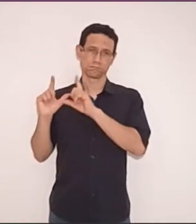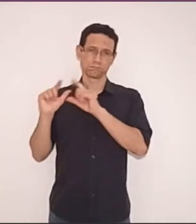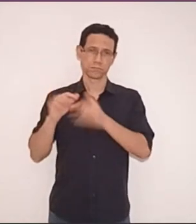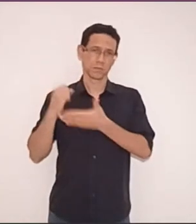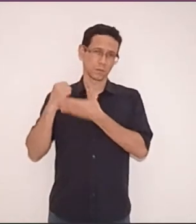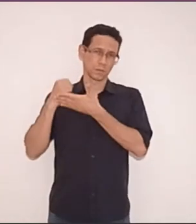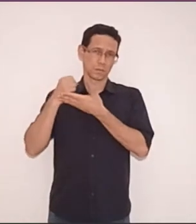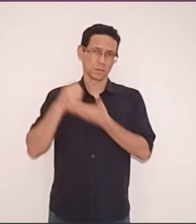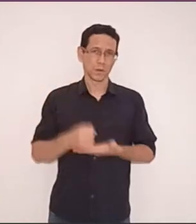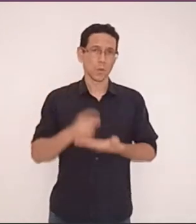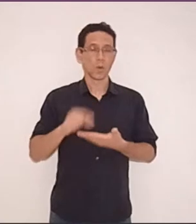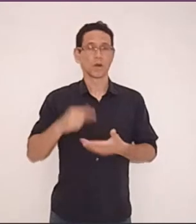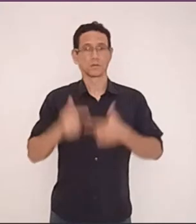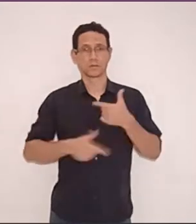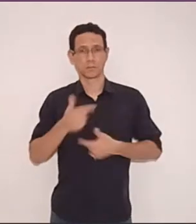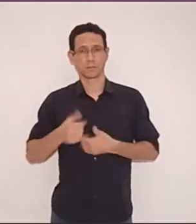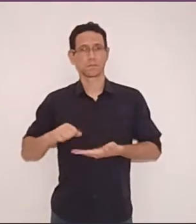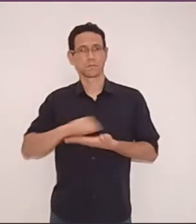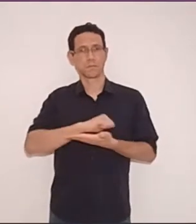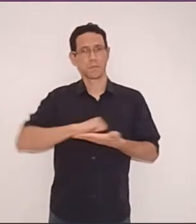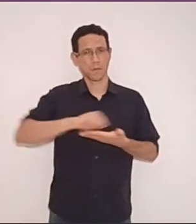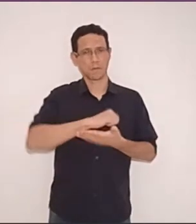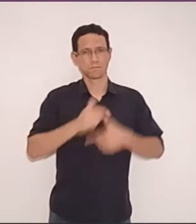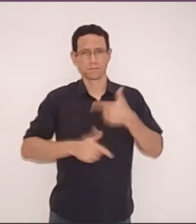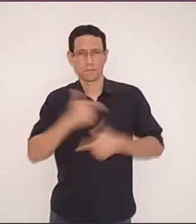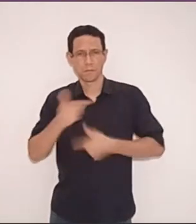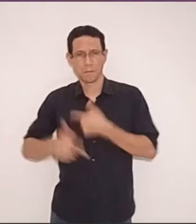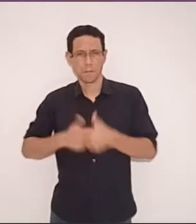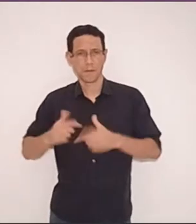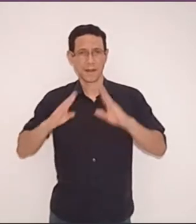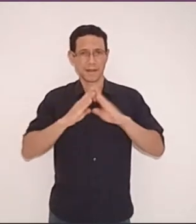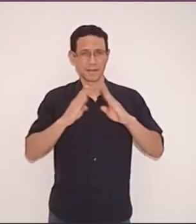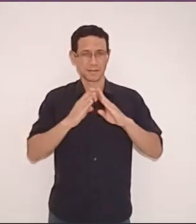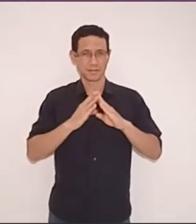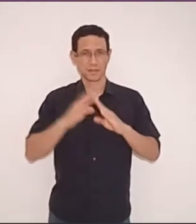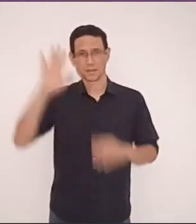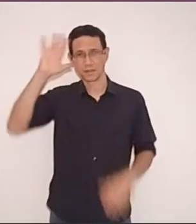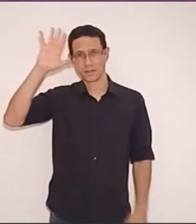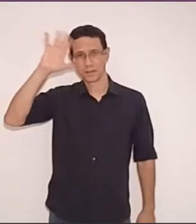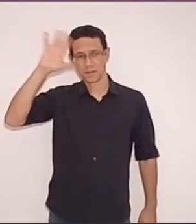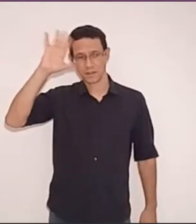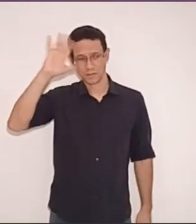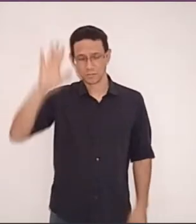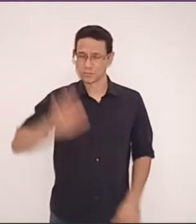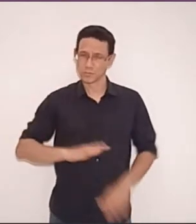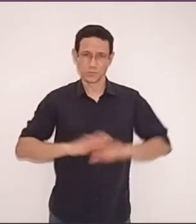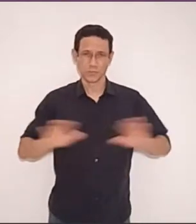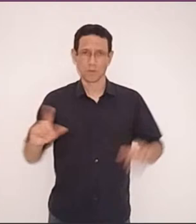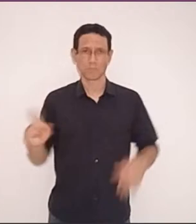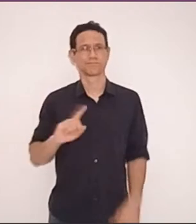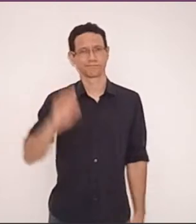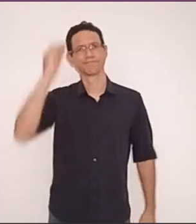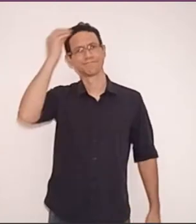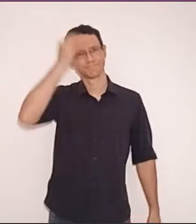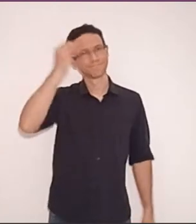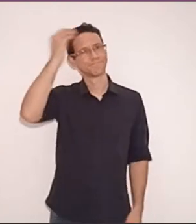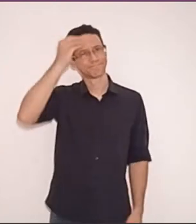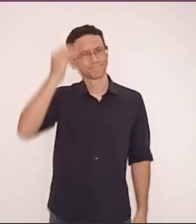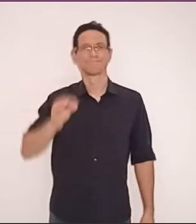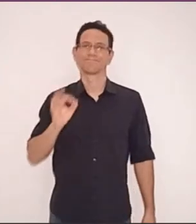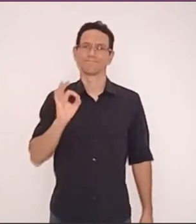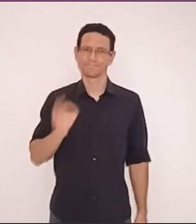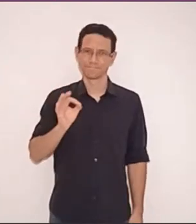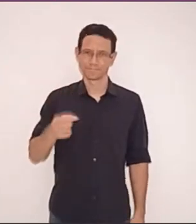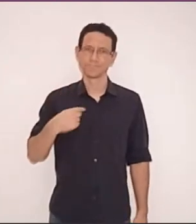de falar sobre o trabalho doméstico o que não é só teoria também né é plástico é vivência de algo que eu vivenciem